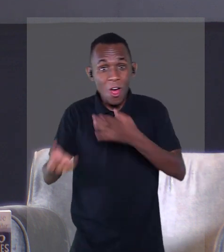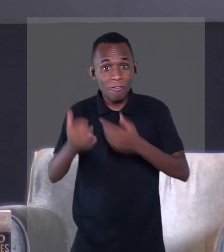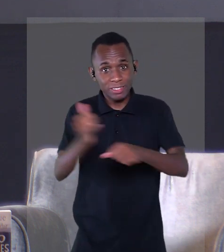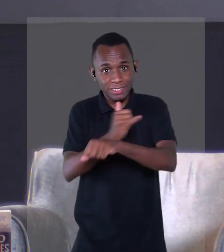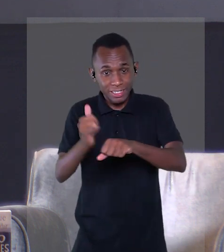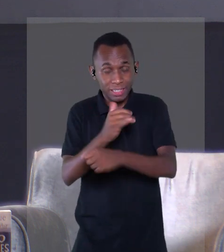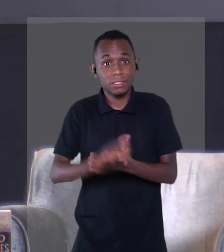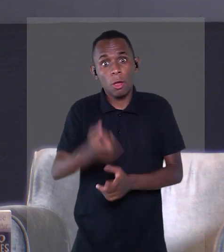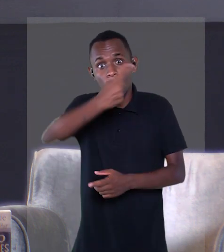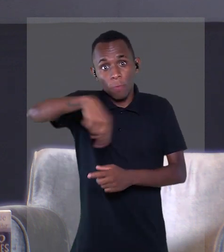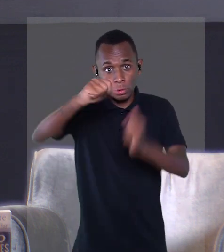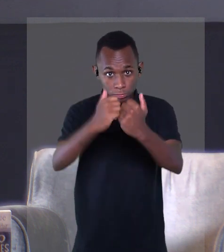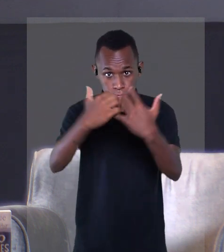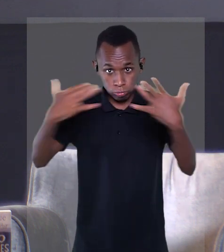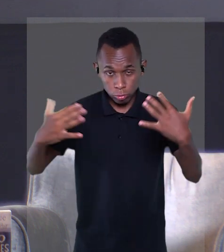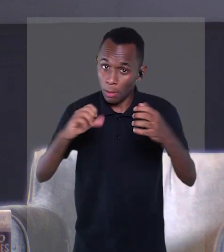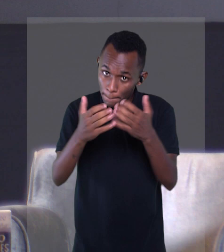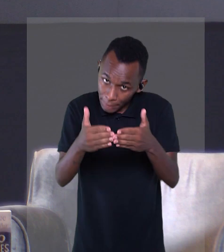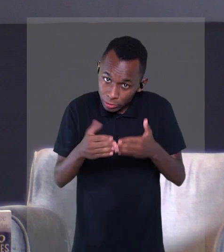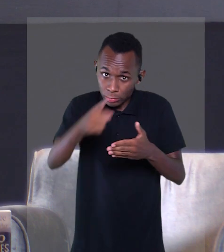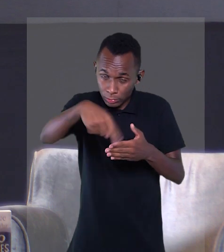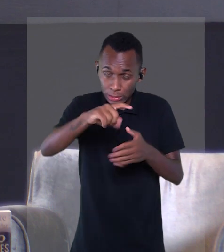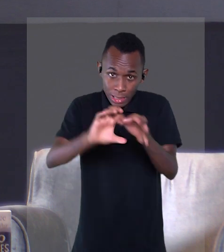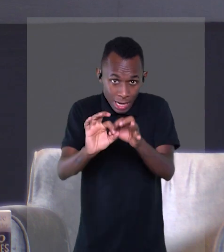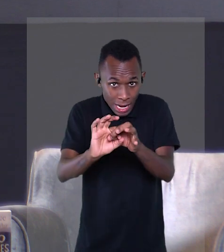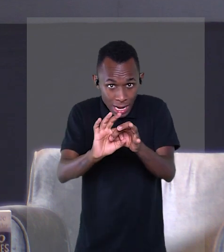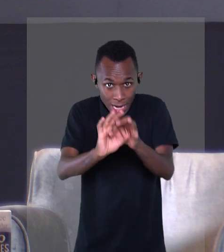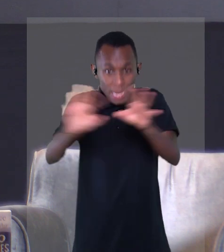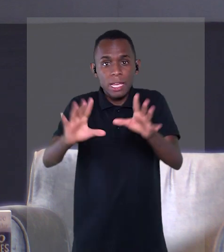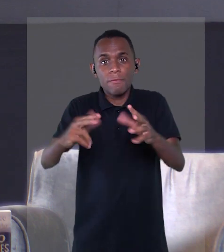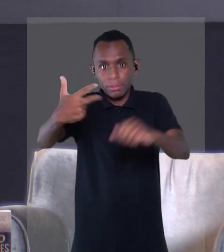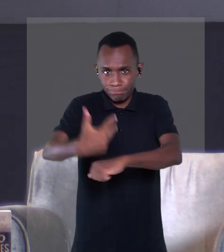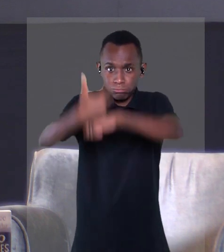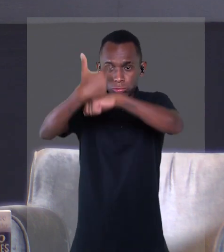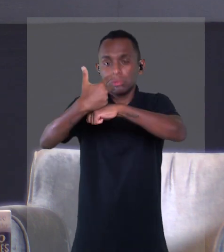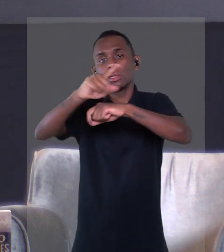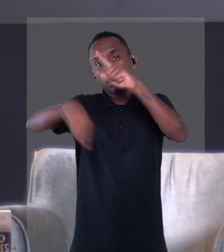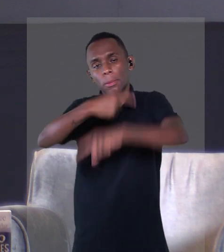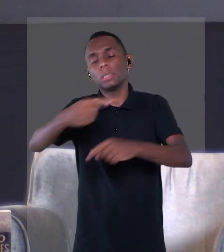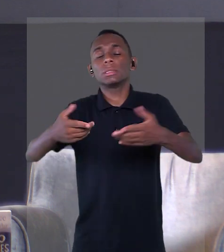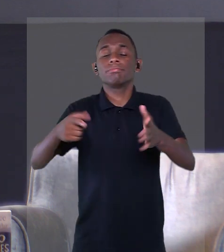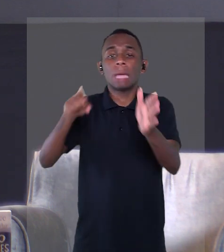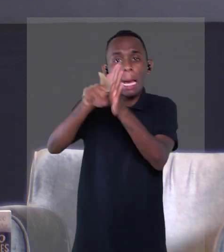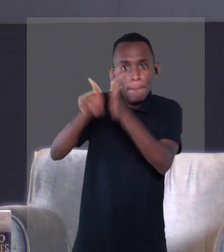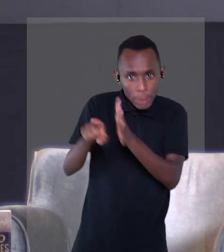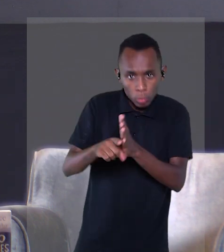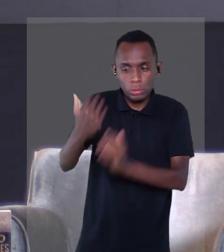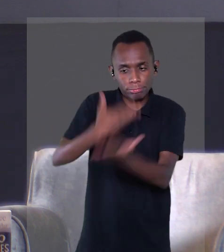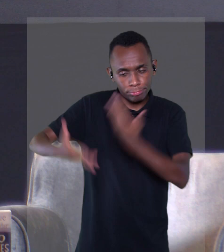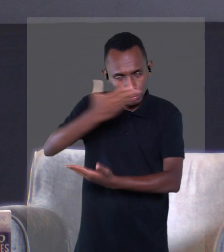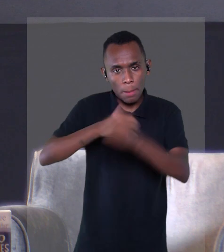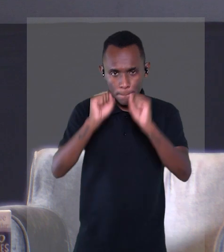Para vocês que estão aqui, eu já peço o direito do uso de imagem. A gente vai abrir para pergunta, para quem quiser falar com nossos